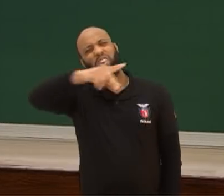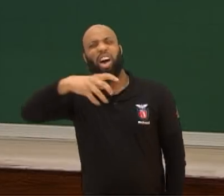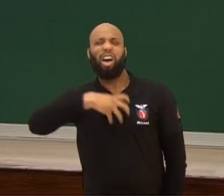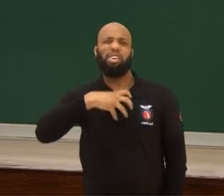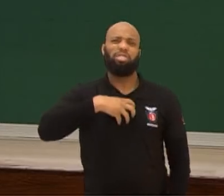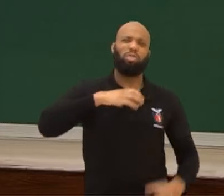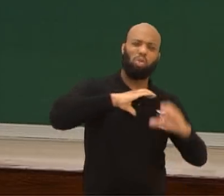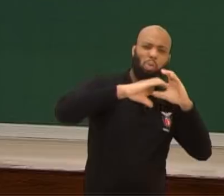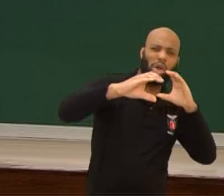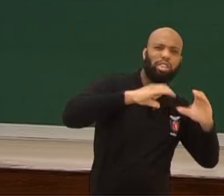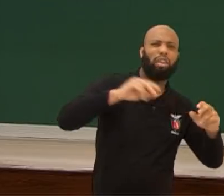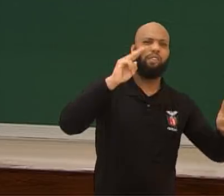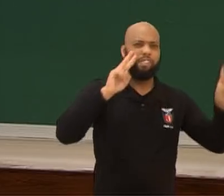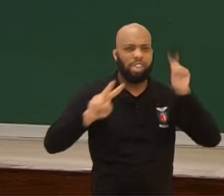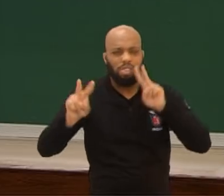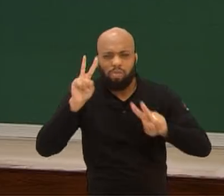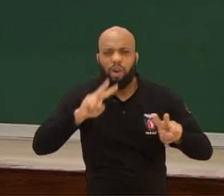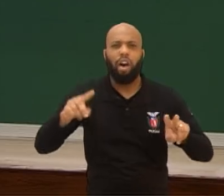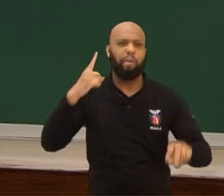visuais, sonoras.